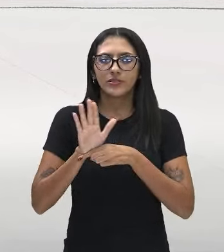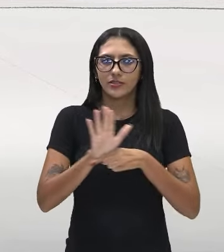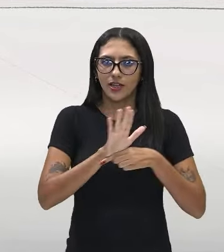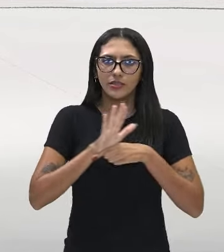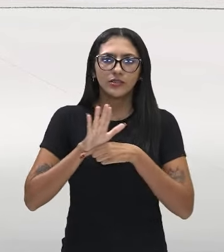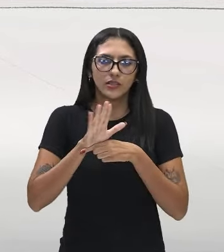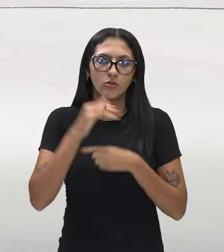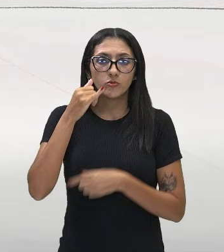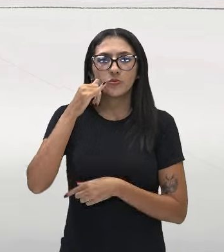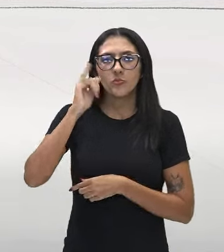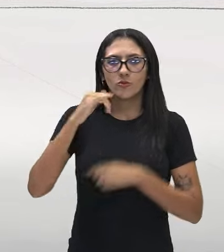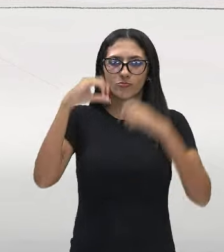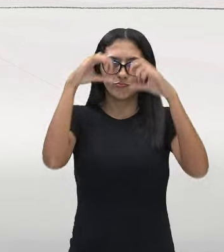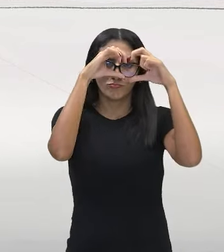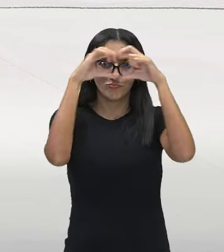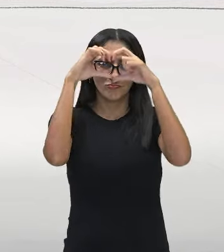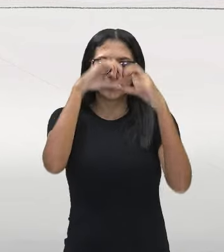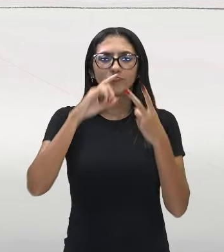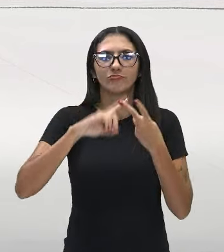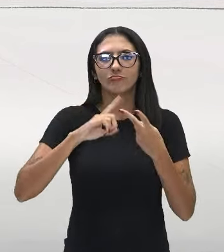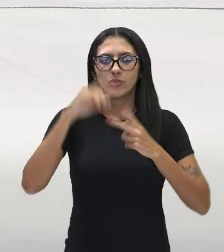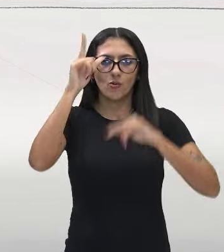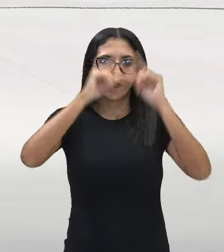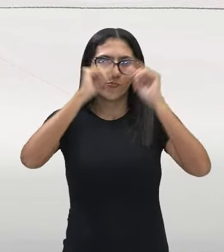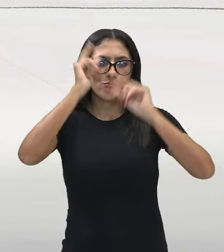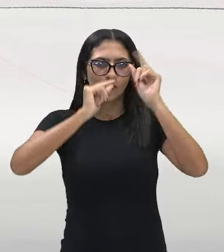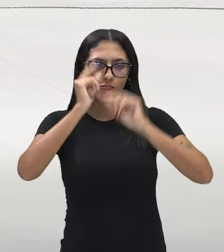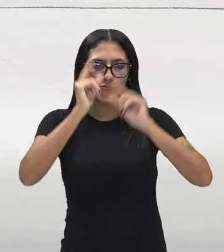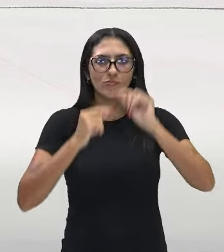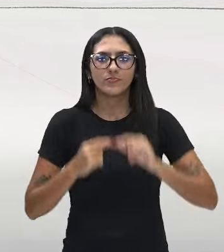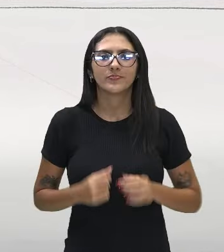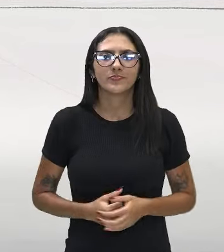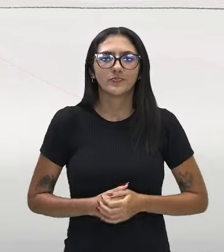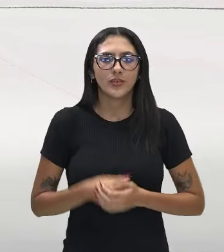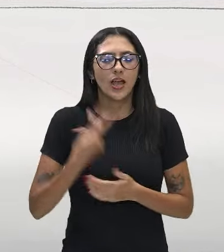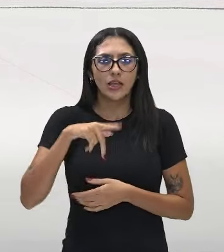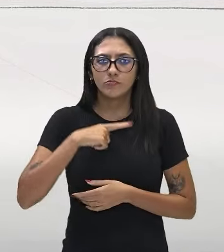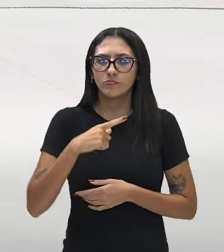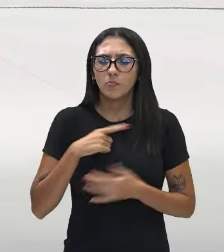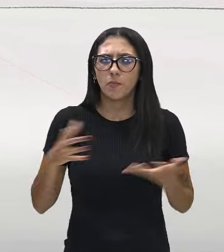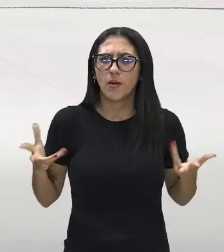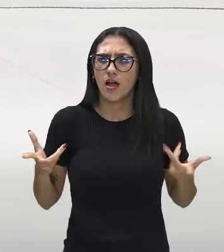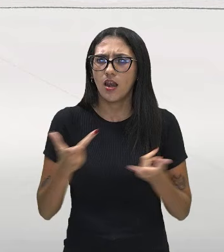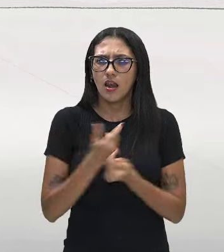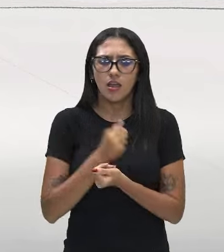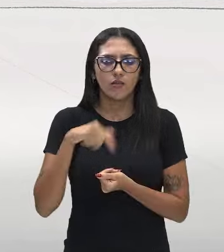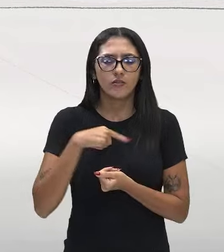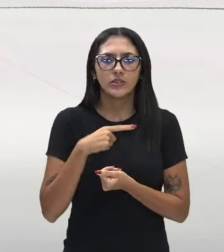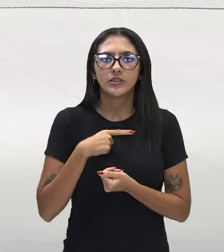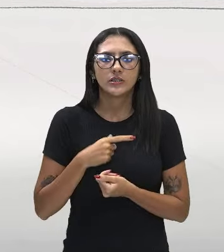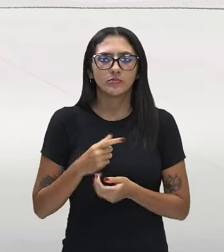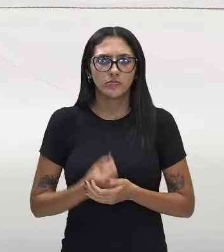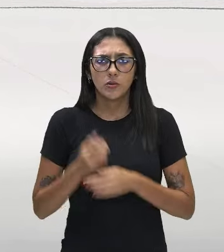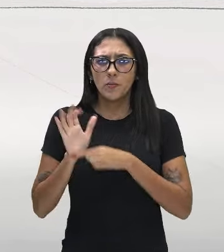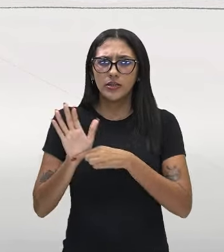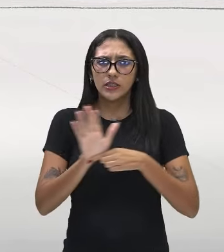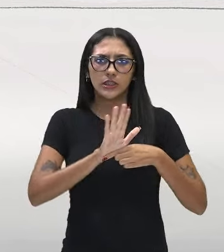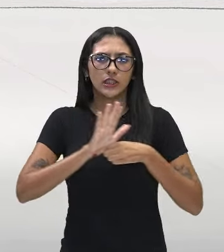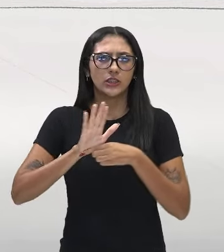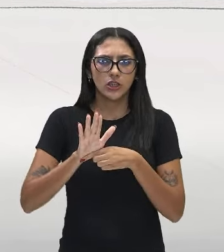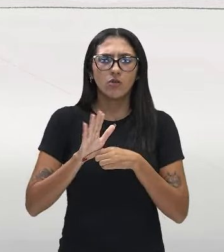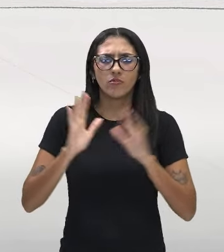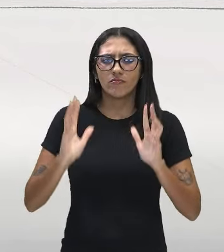né? E aqui é um palco de um enorme empreendedorismo cultural, porque quando acontecem aquelas apresentações